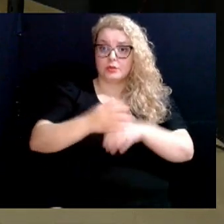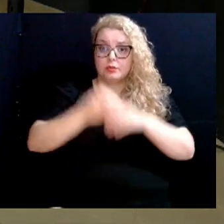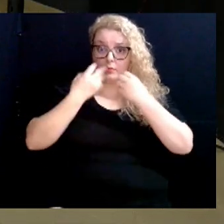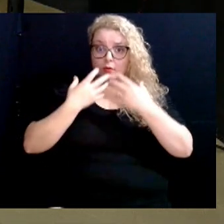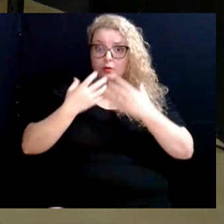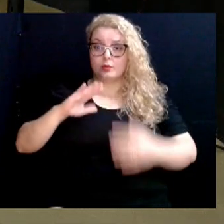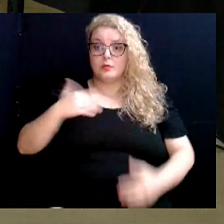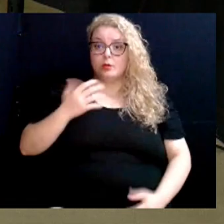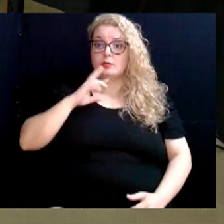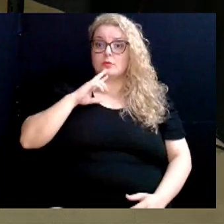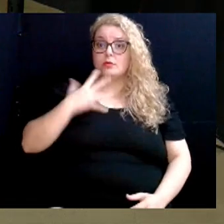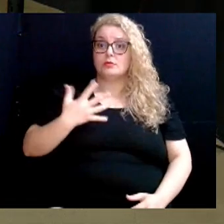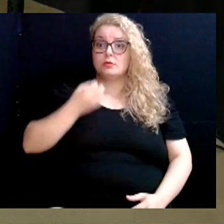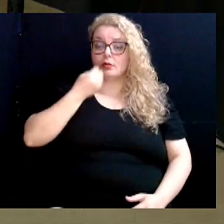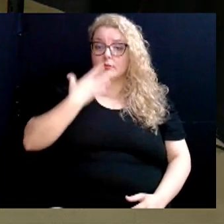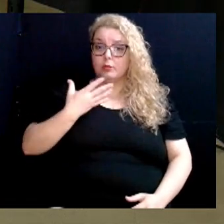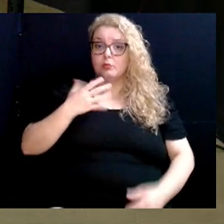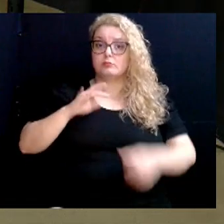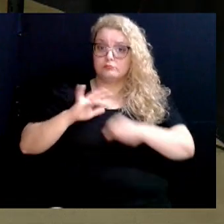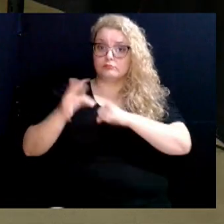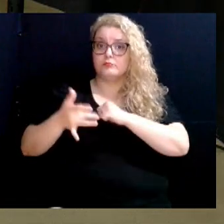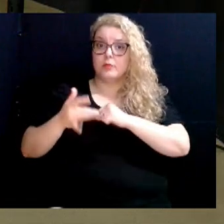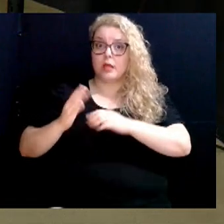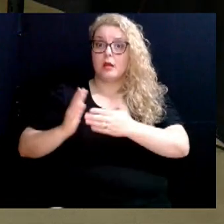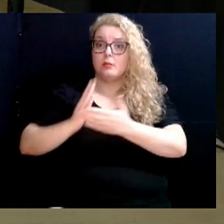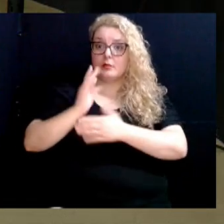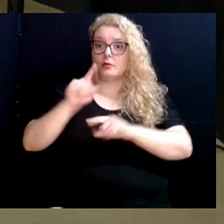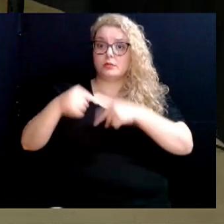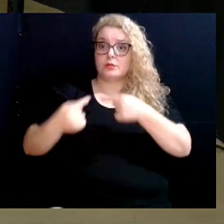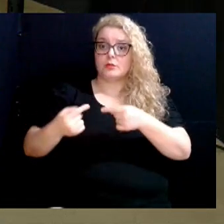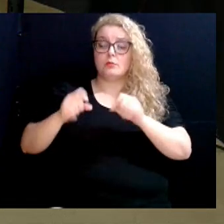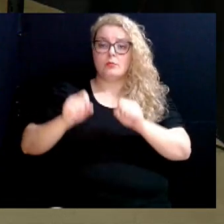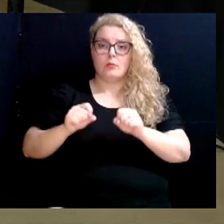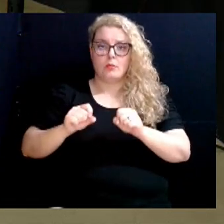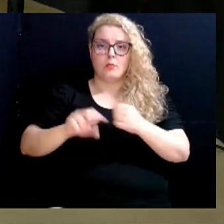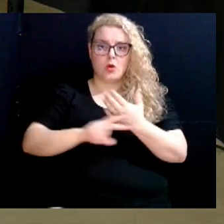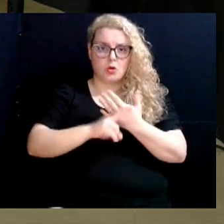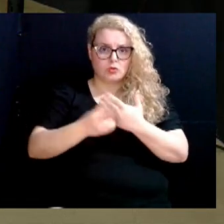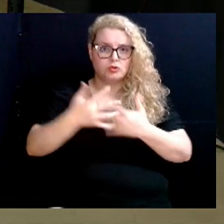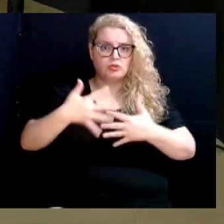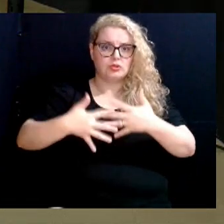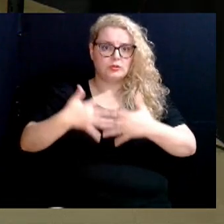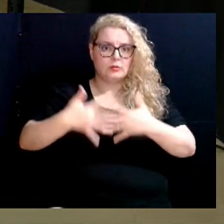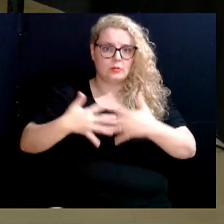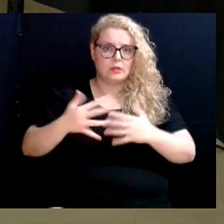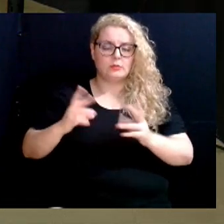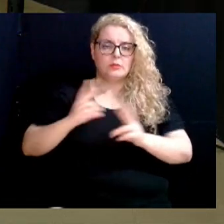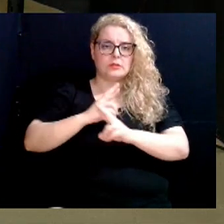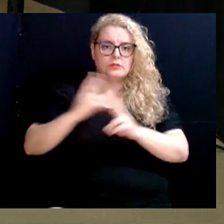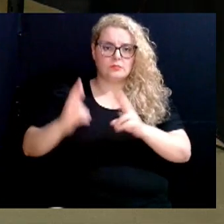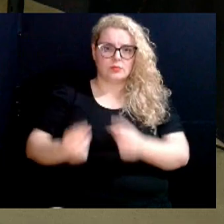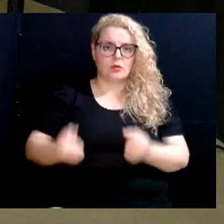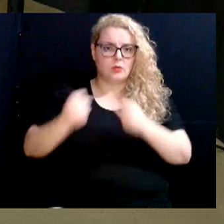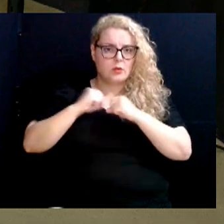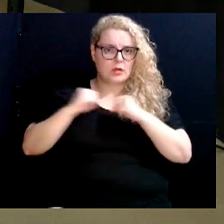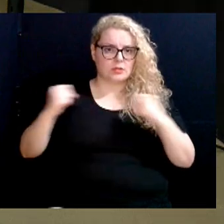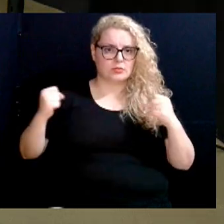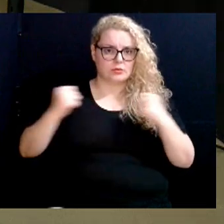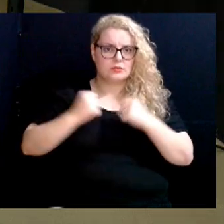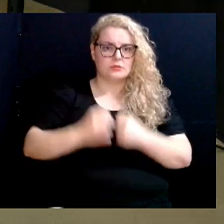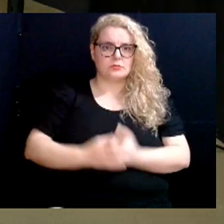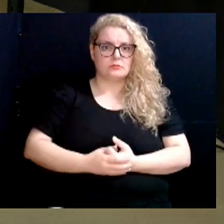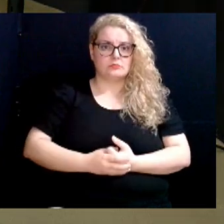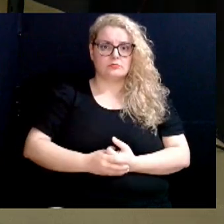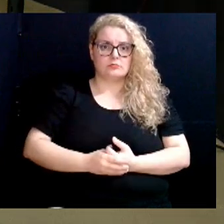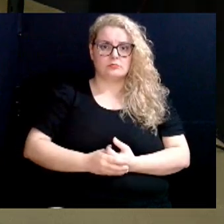nas redes. A aprovação dos outros pode acabar interferindo na relação com a atividade física? Vou